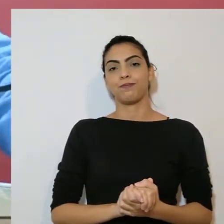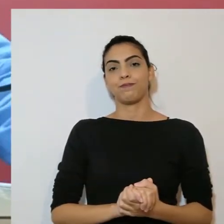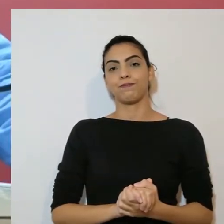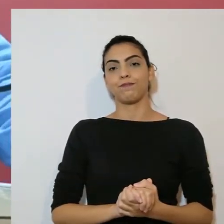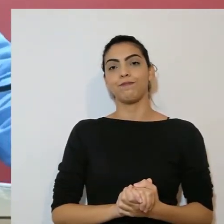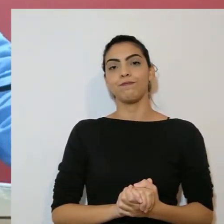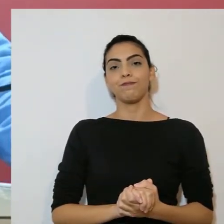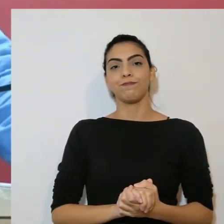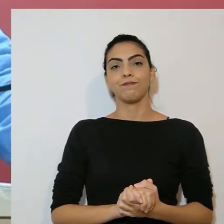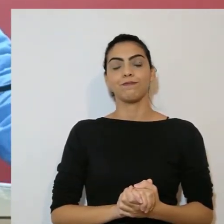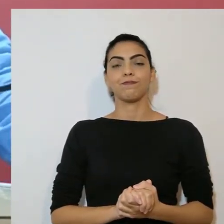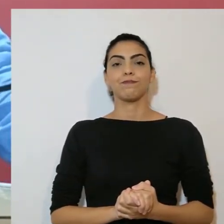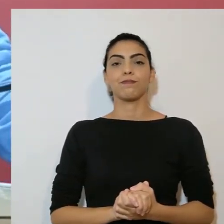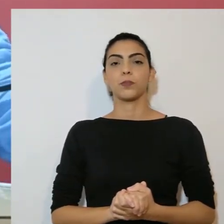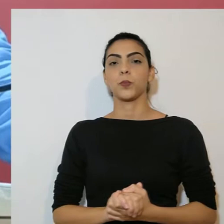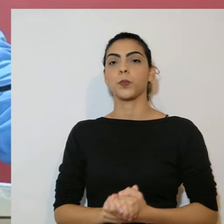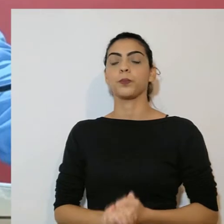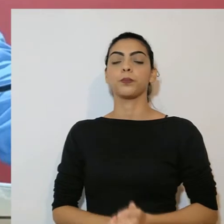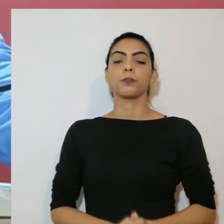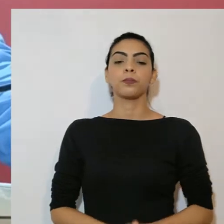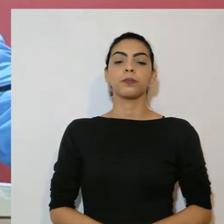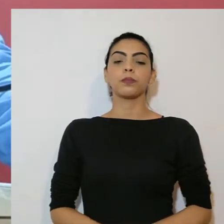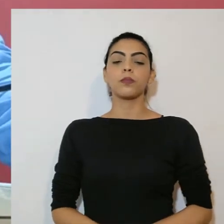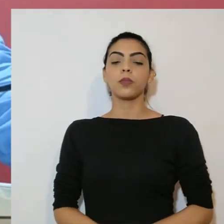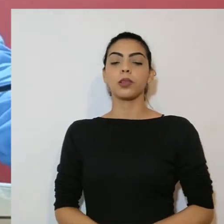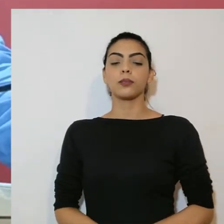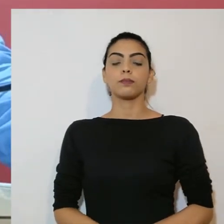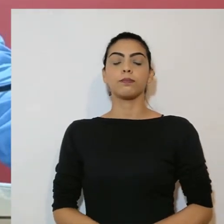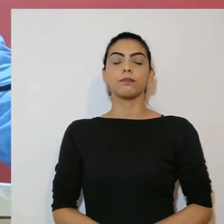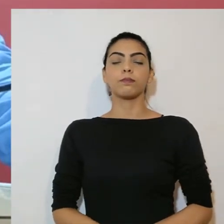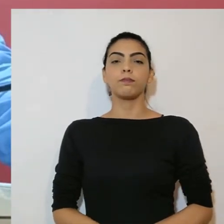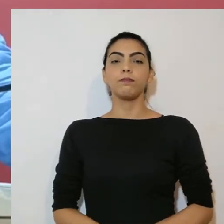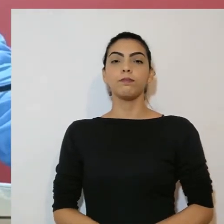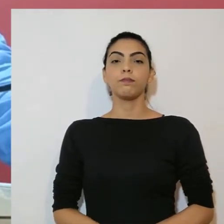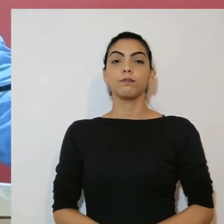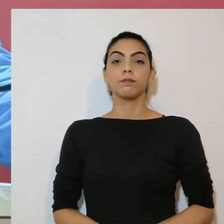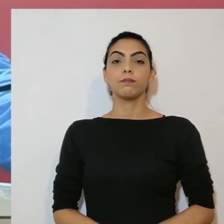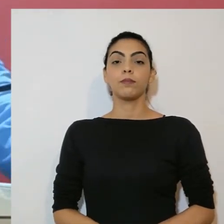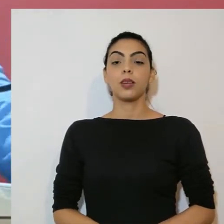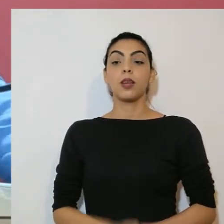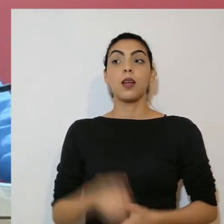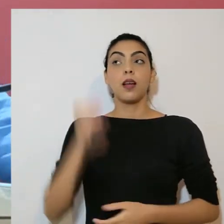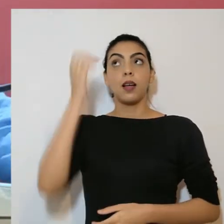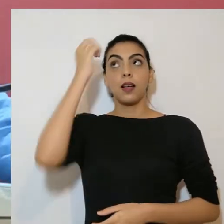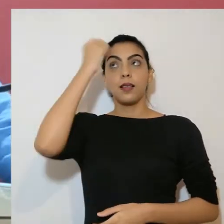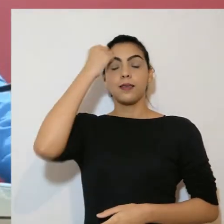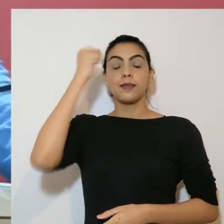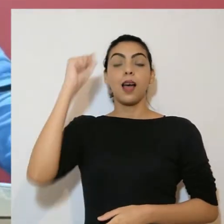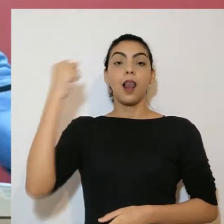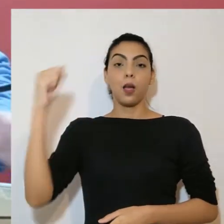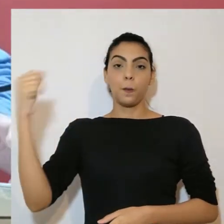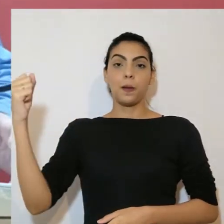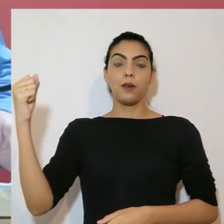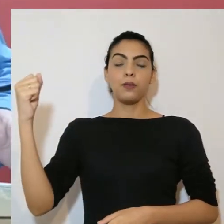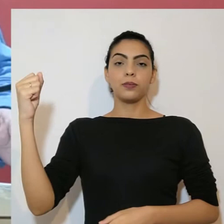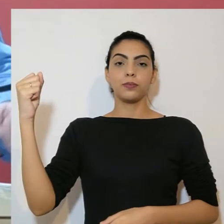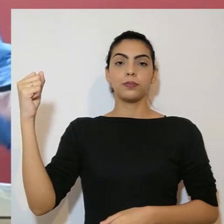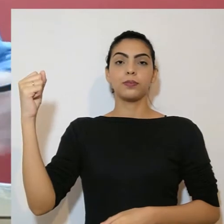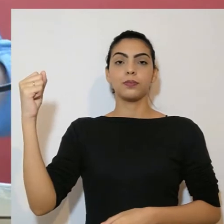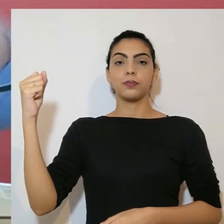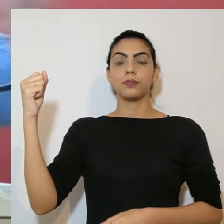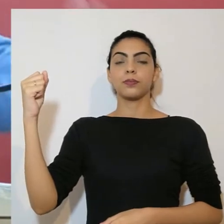Amante, companheira e enfermeira ou cuidadora. É interessante que o próprio